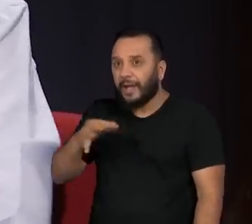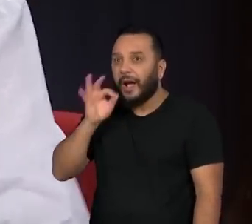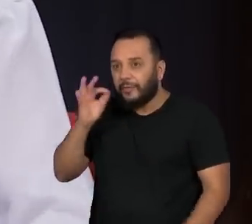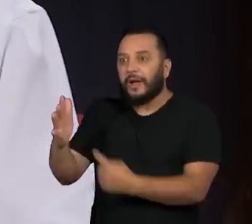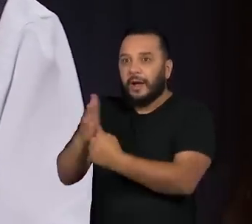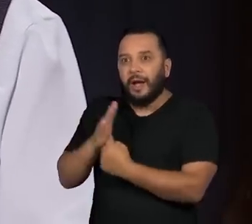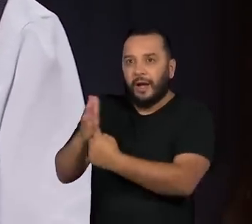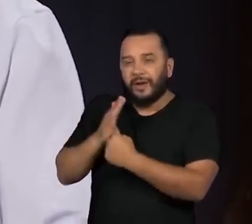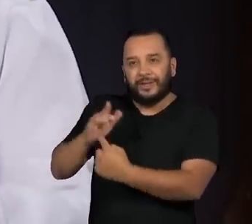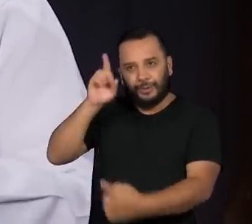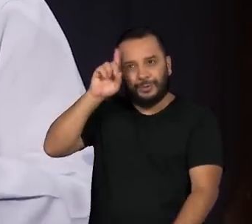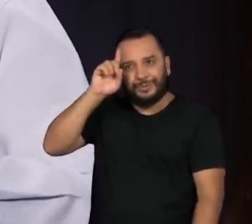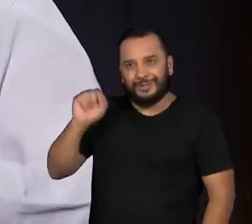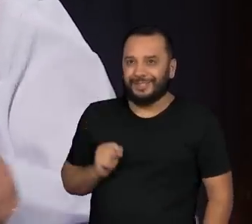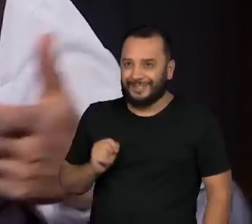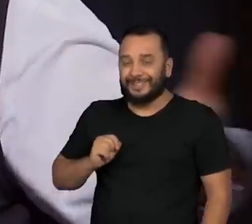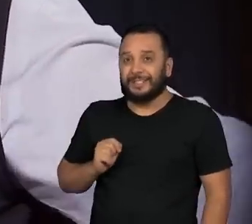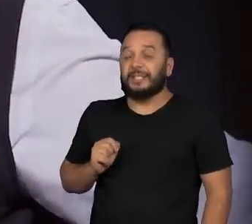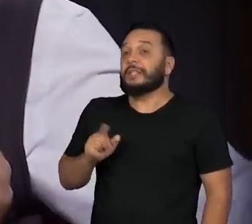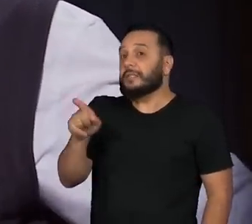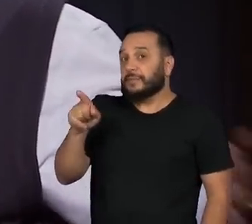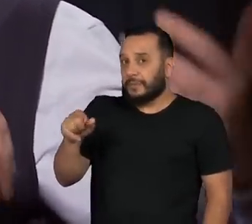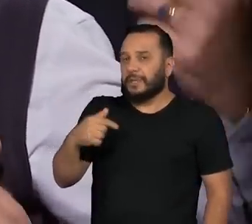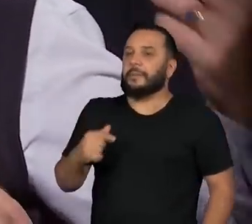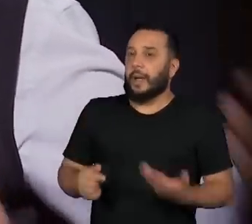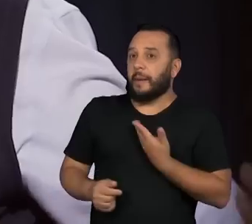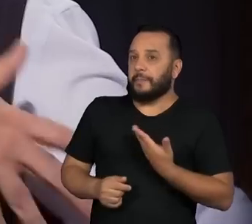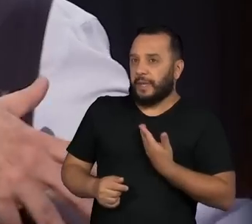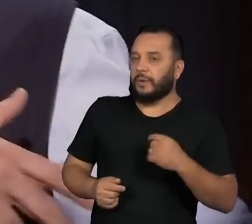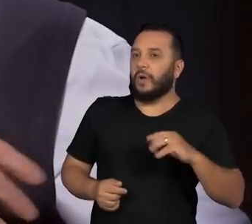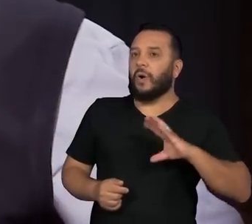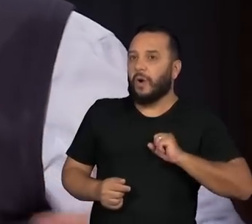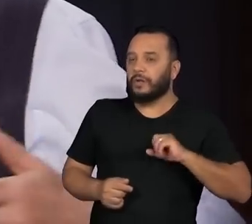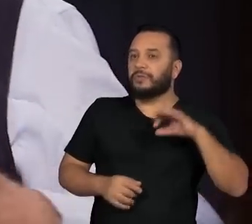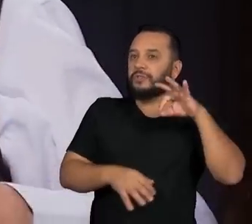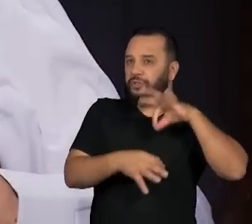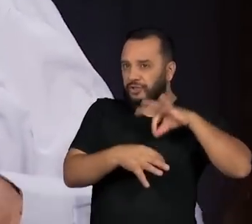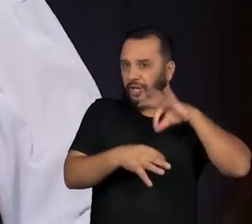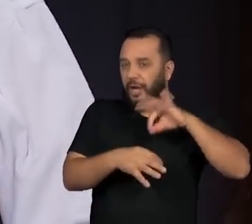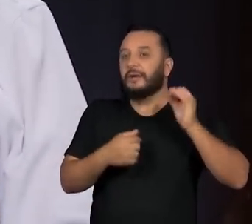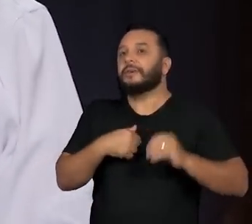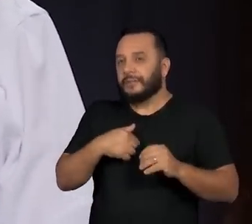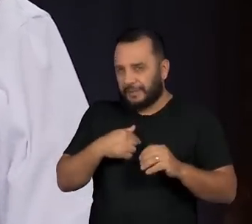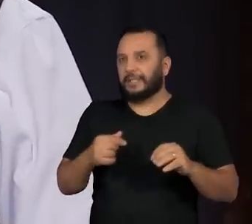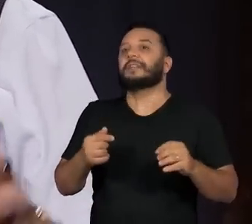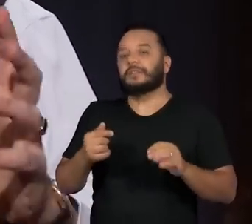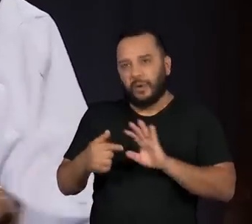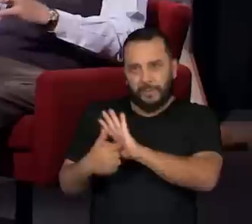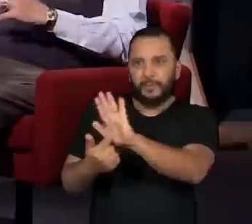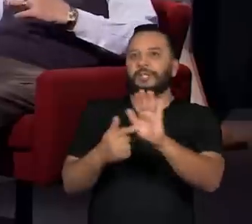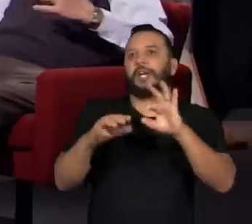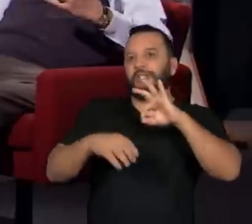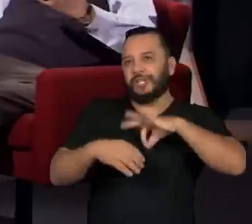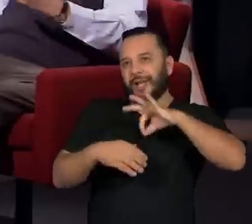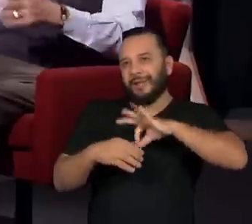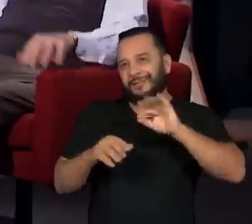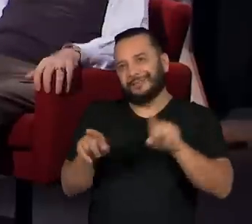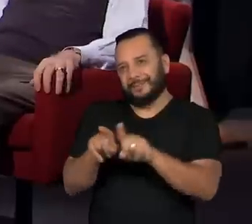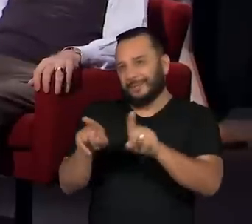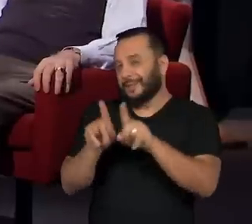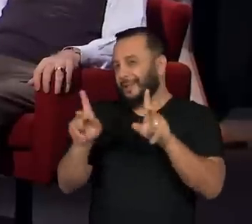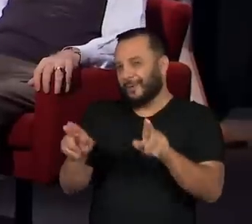você vai continuar lá e se descobrirem que você é meu amigo e eu gosto de chá então talvez você passa você é bem chata também quer dizer esse tipo de